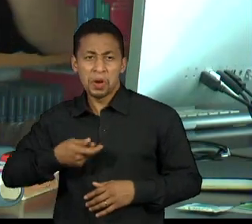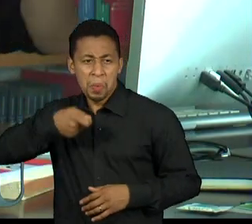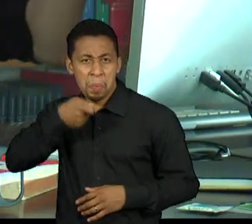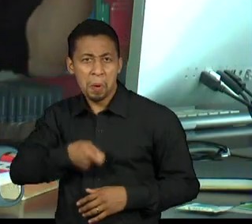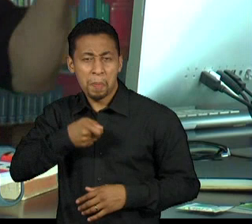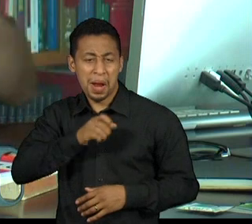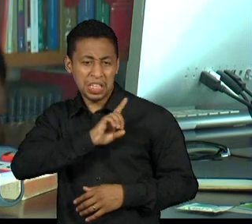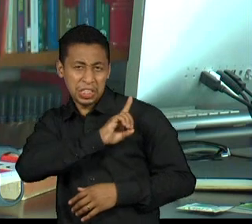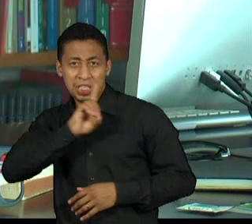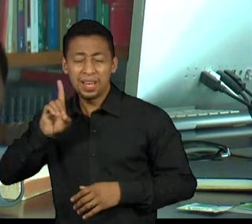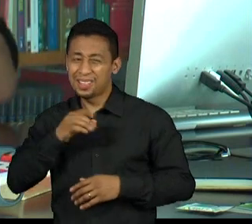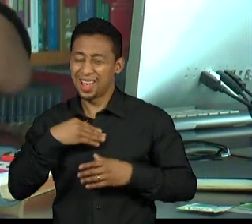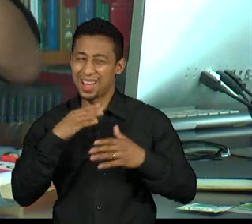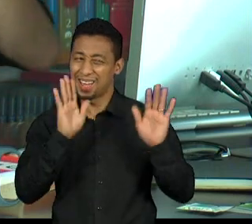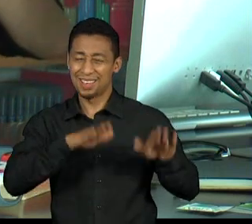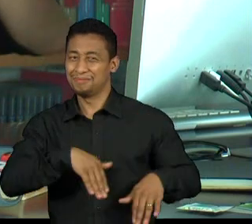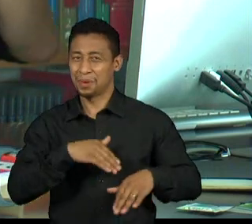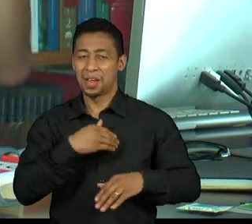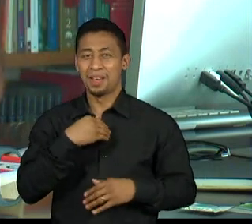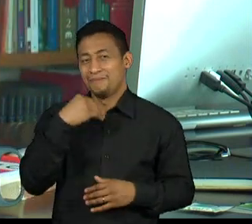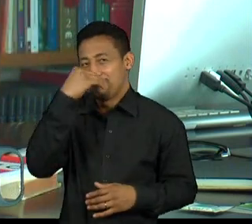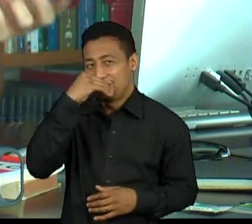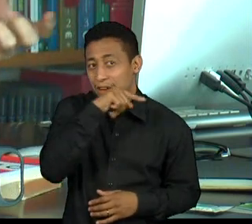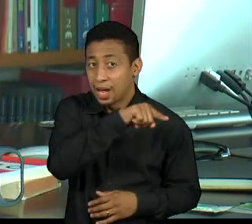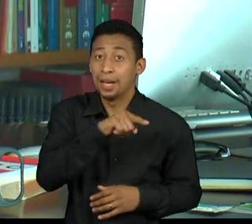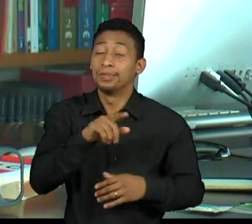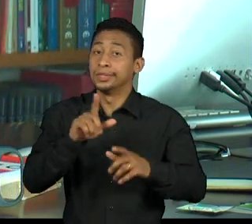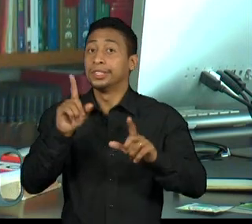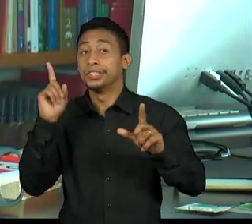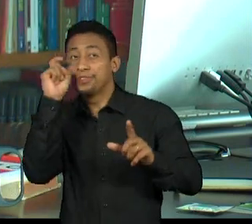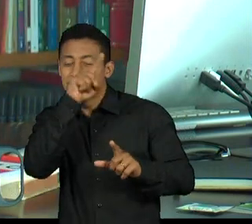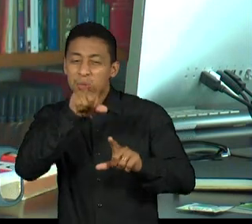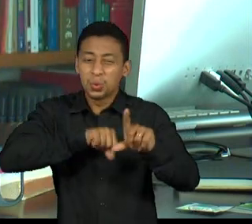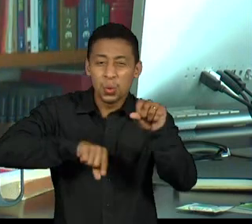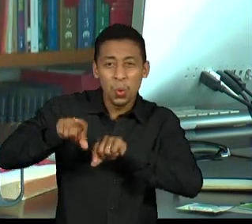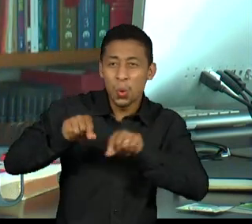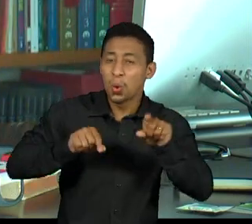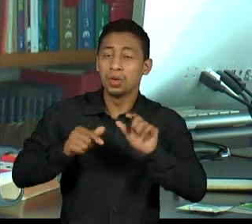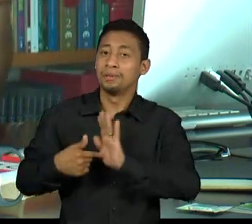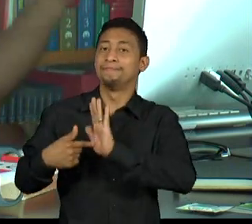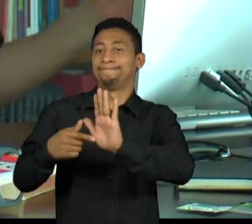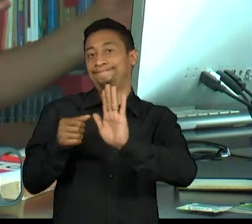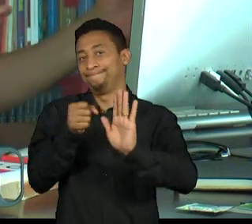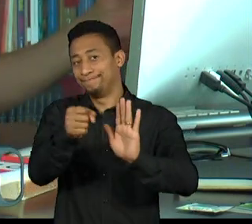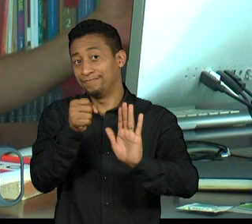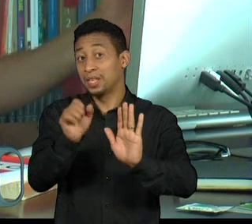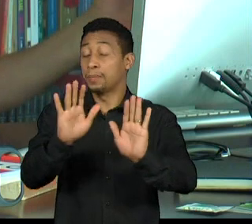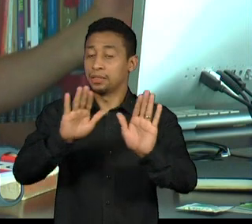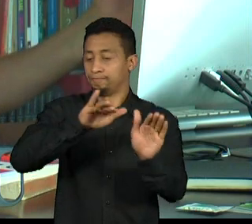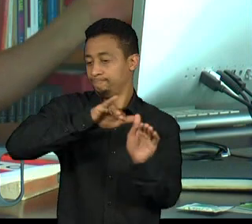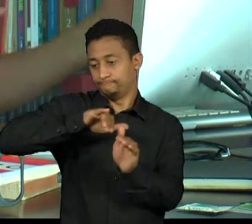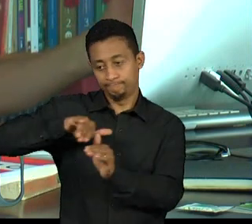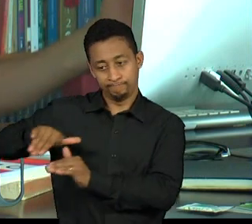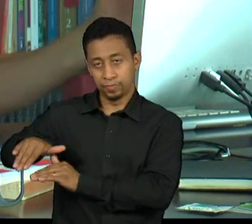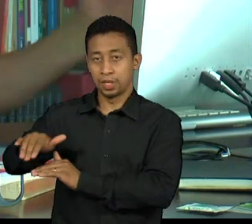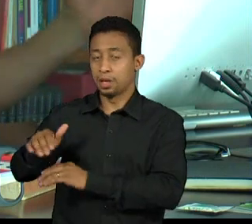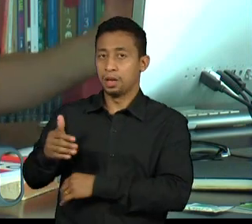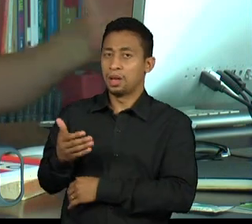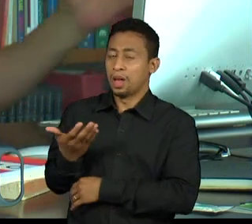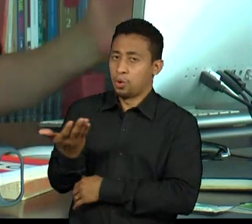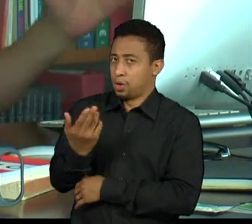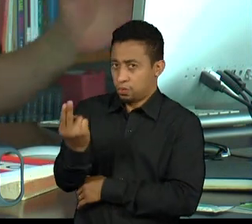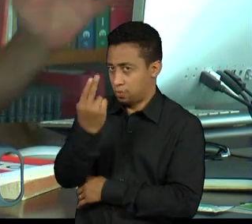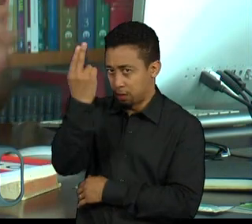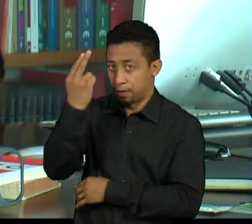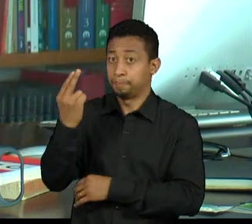eram dois extremos, que era uma difícil escolha. Então, tudo isso não é a hora de discutir, talvez agora. A hora